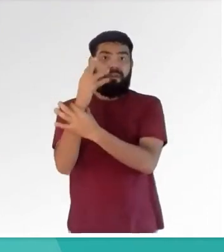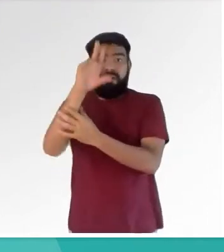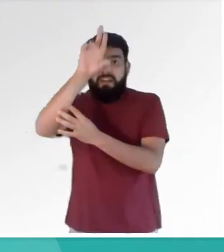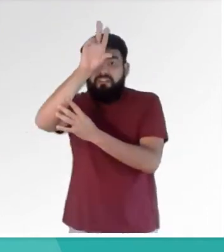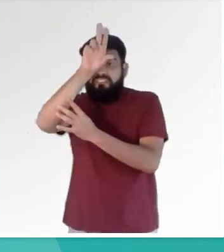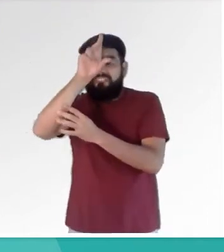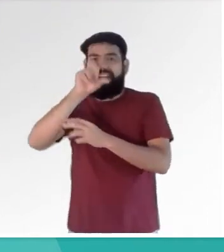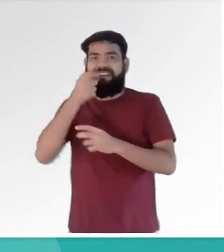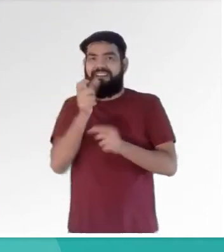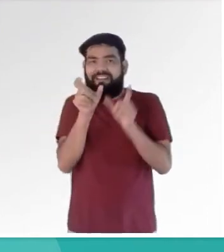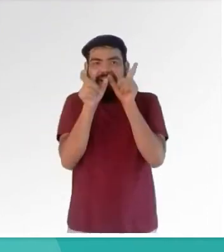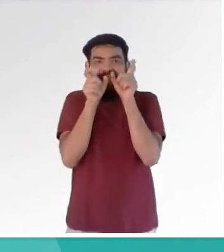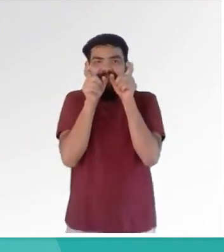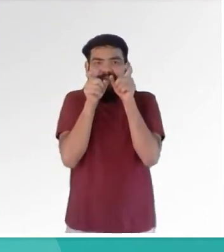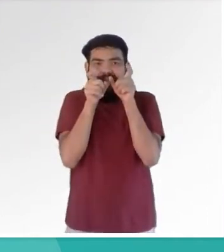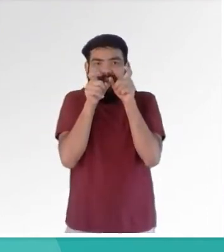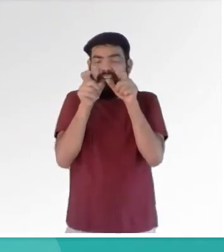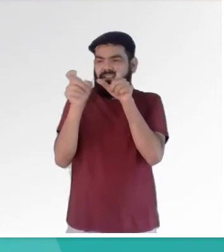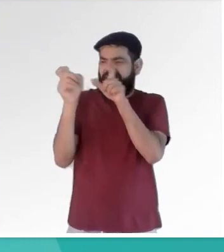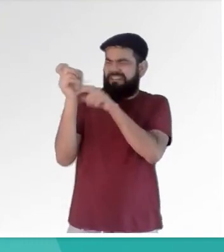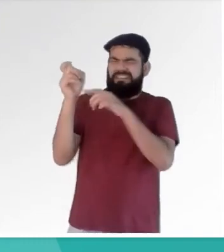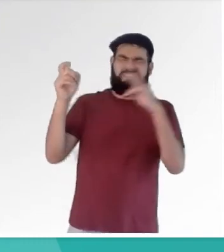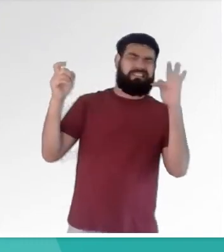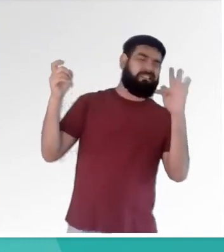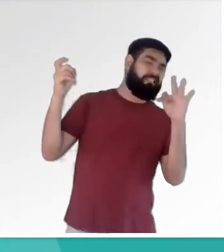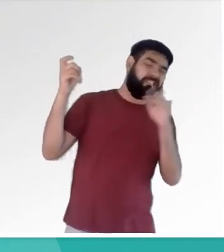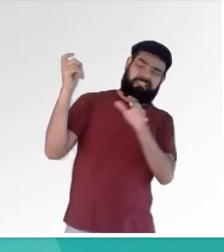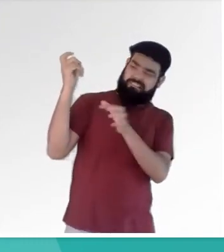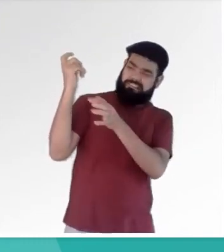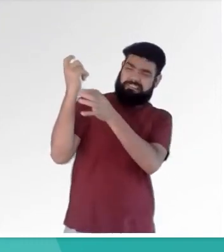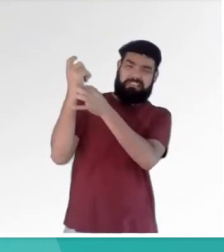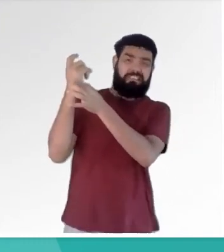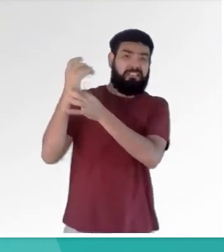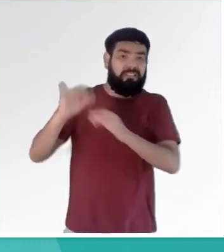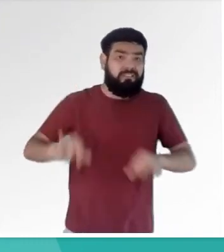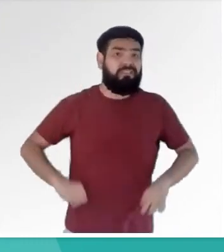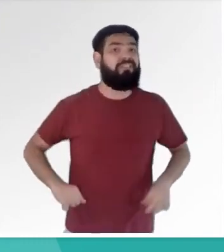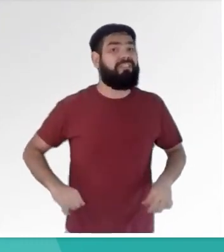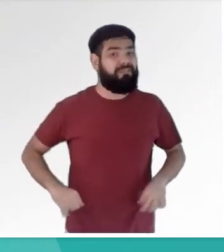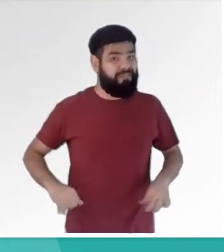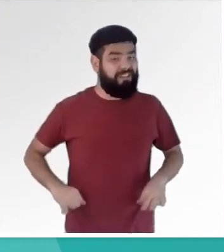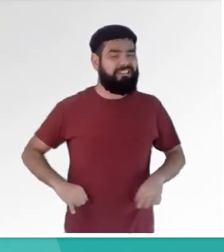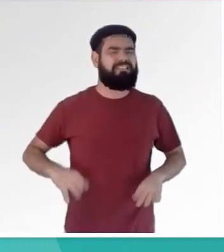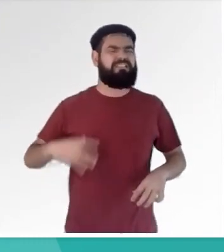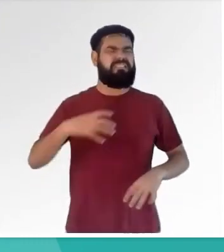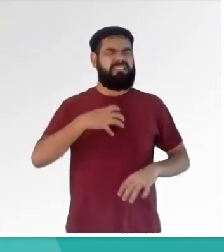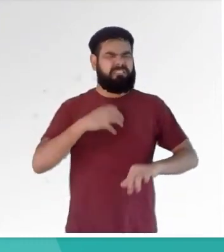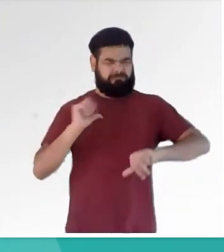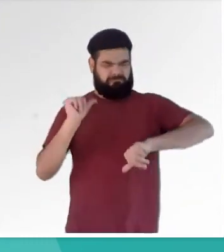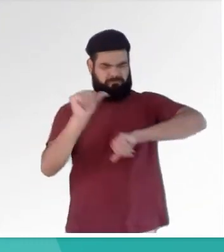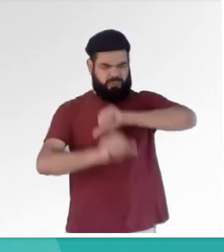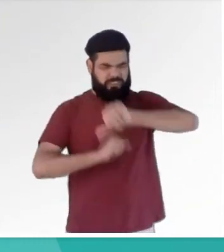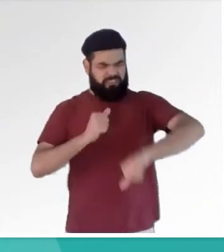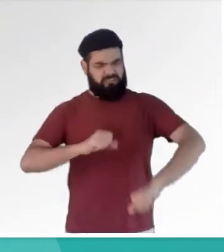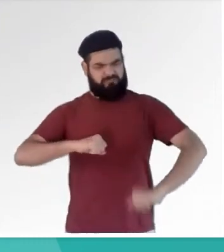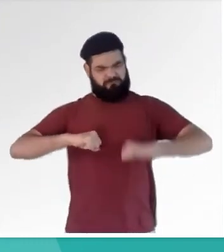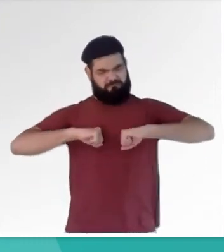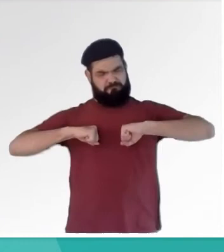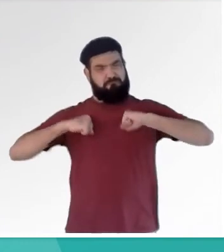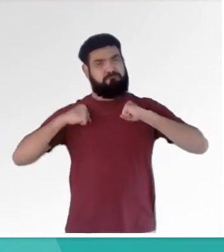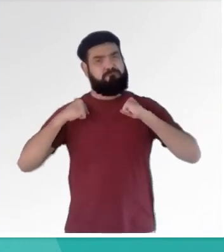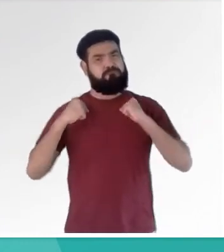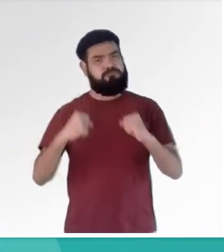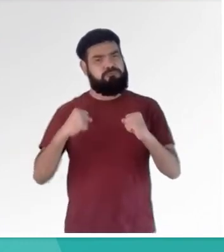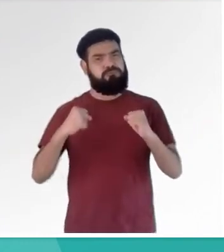né? Tem a dor, um certo sofrimento, para ele sentir que ele está mudando de vida. Sentido